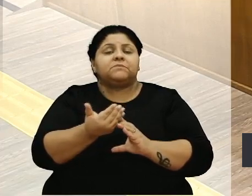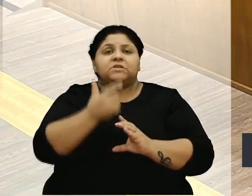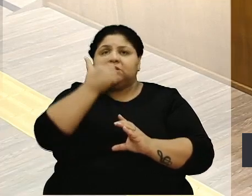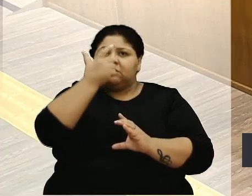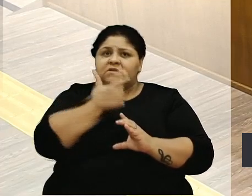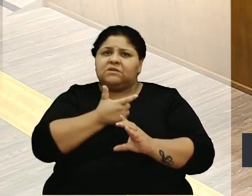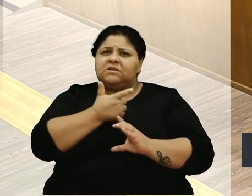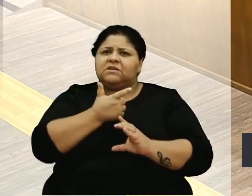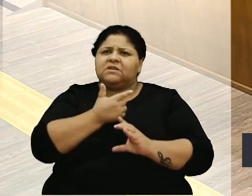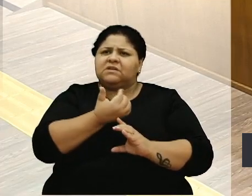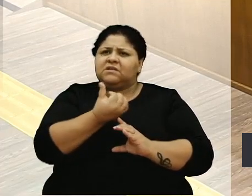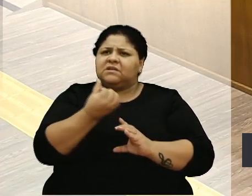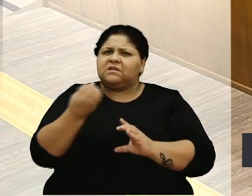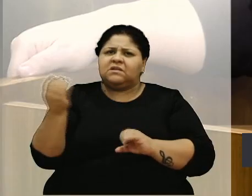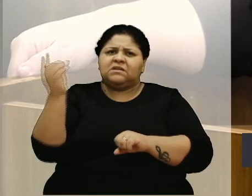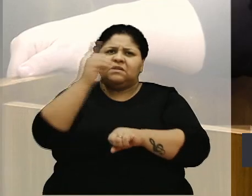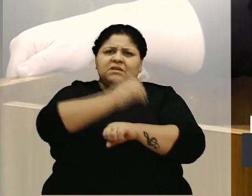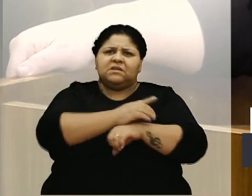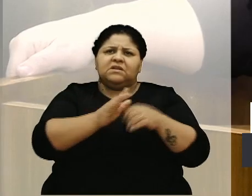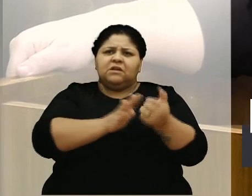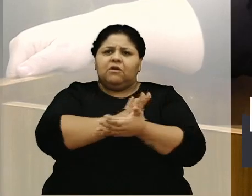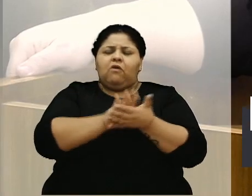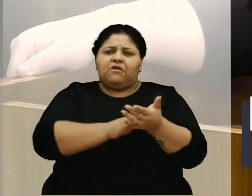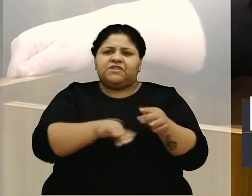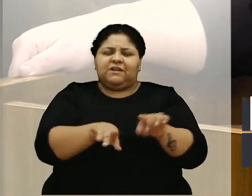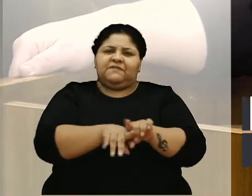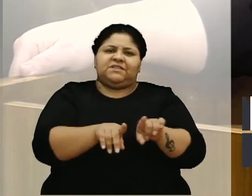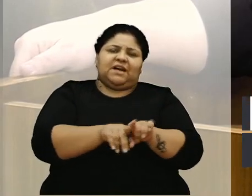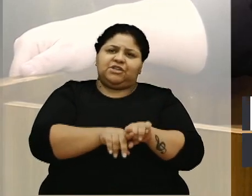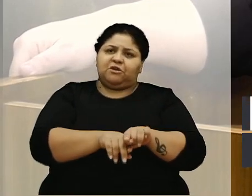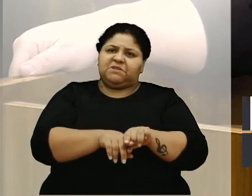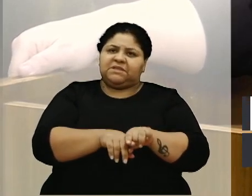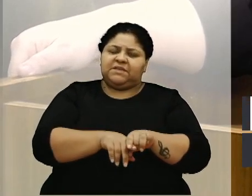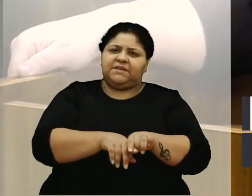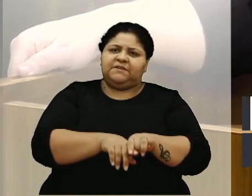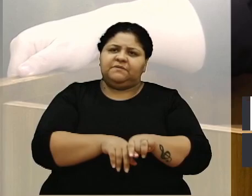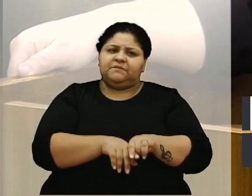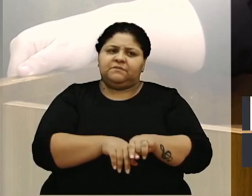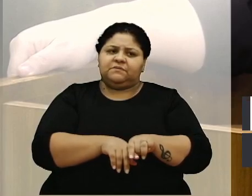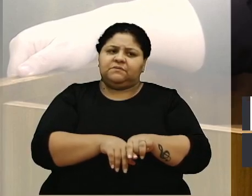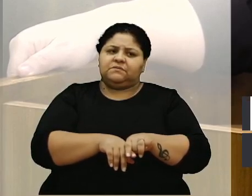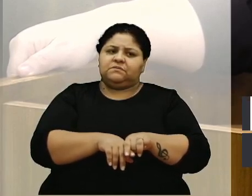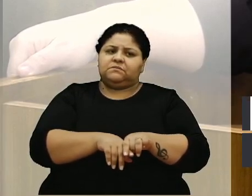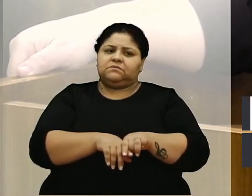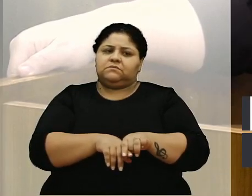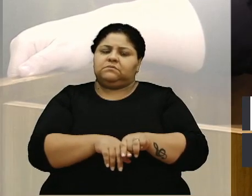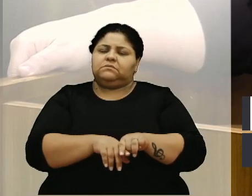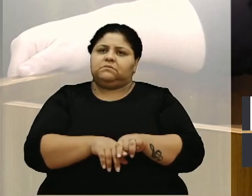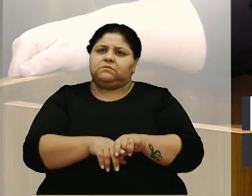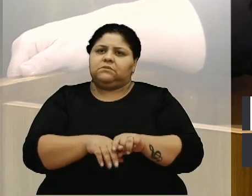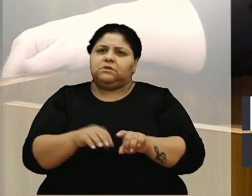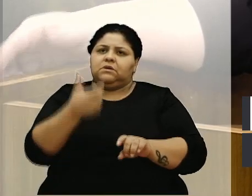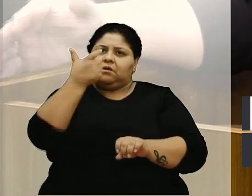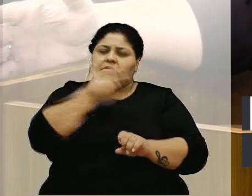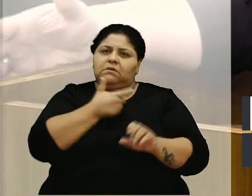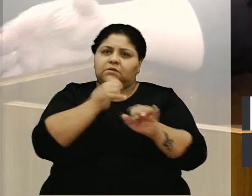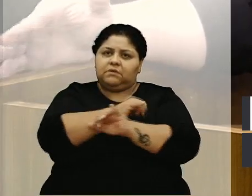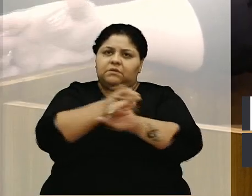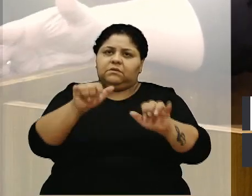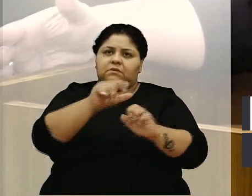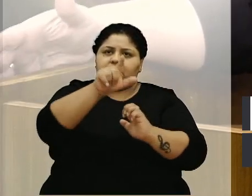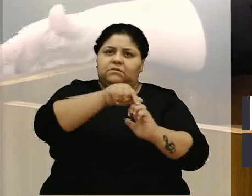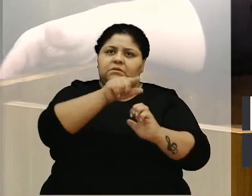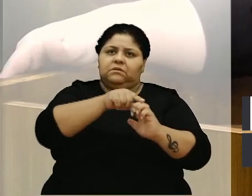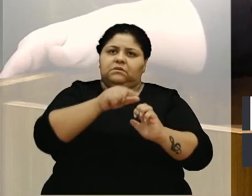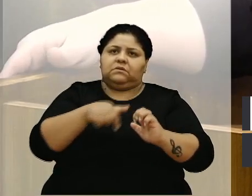até 60 dias que ninguém mais mexe lá. Tá complicado, parece que foi notificada a empresa, a gente só sabe